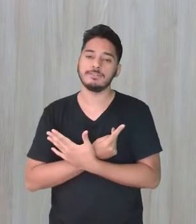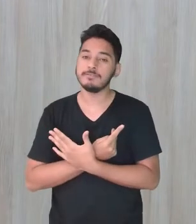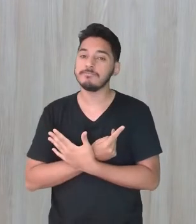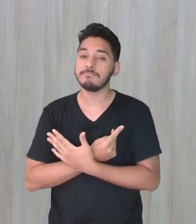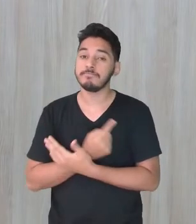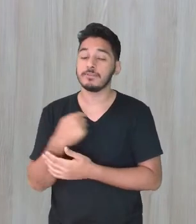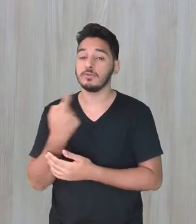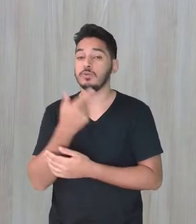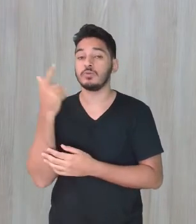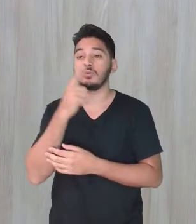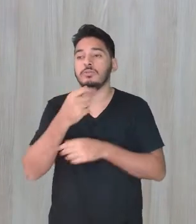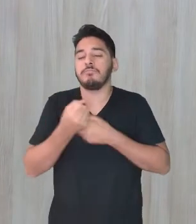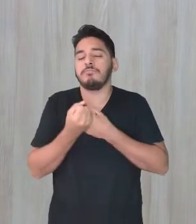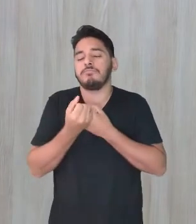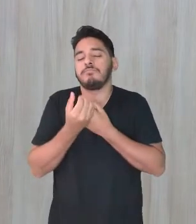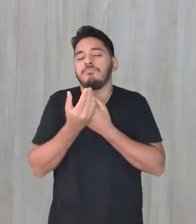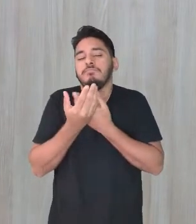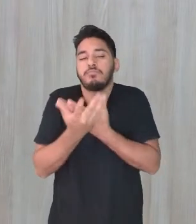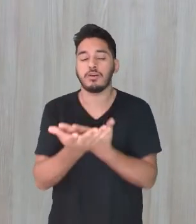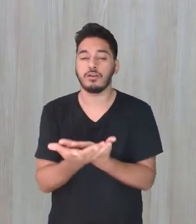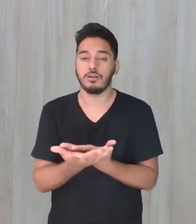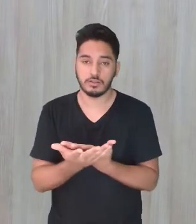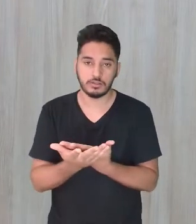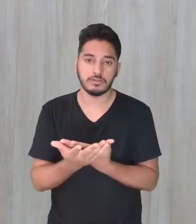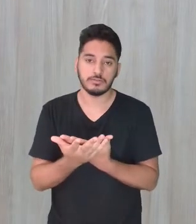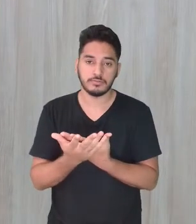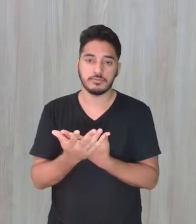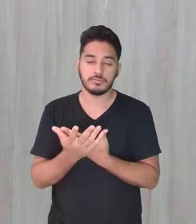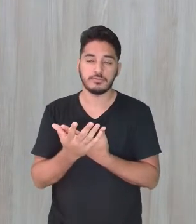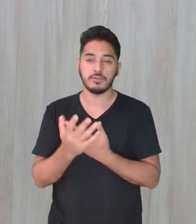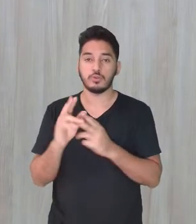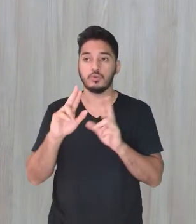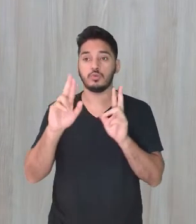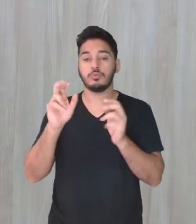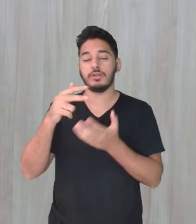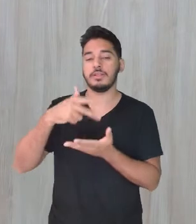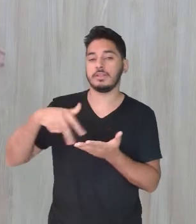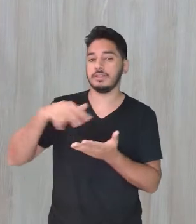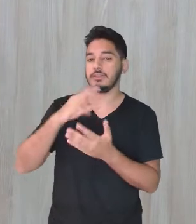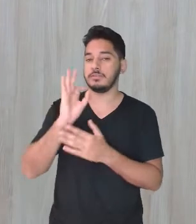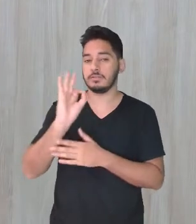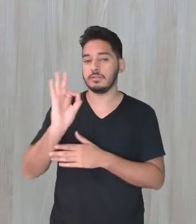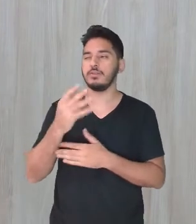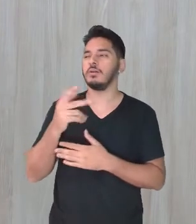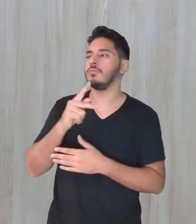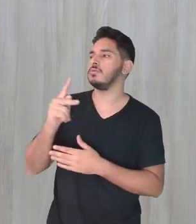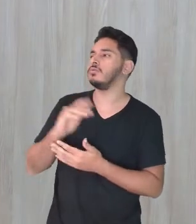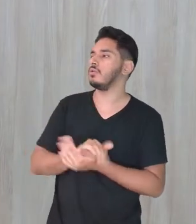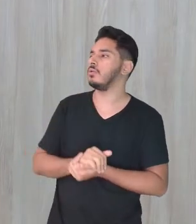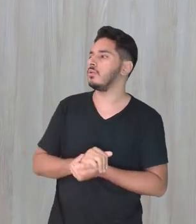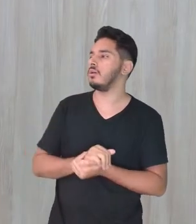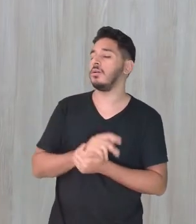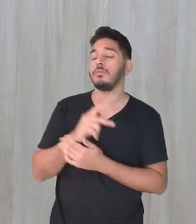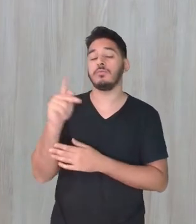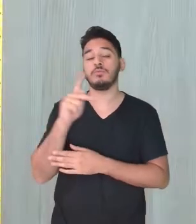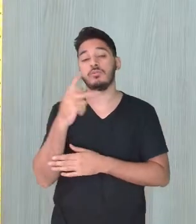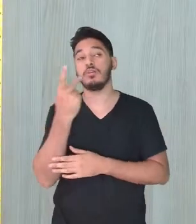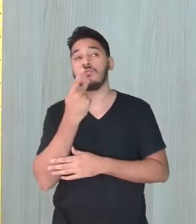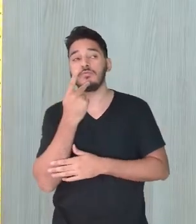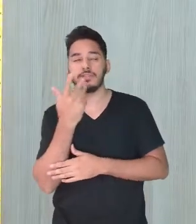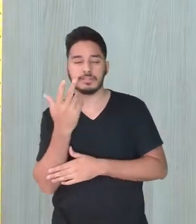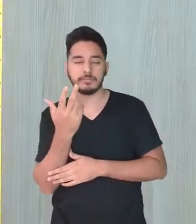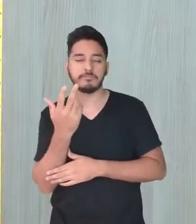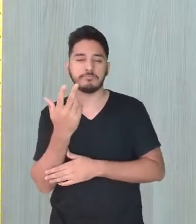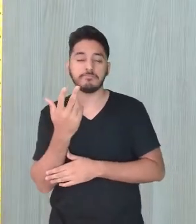gente expressar e da gente se colocar em relação à dança, tá? Diga aí, professora. E o professor Heleno estava falando,